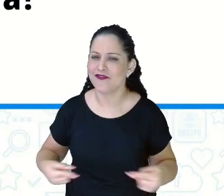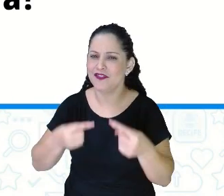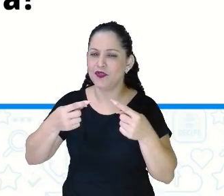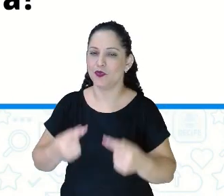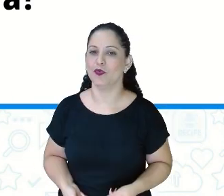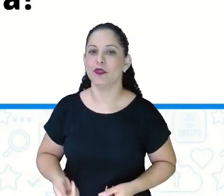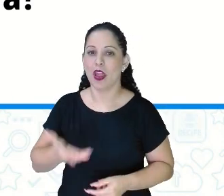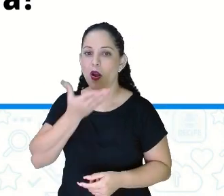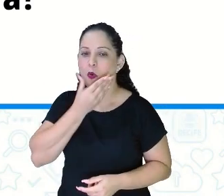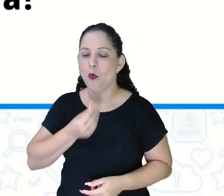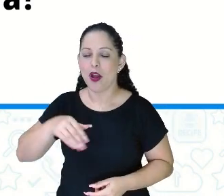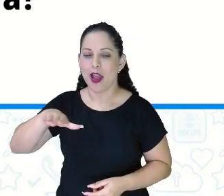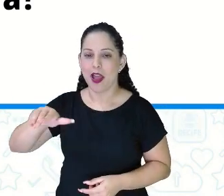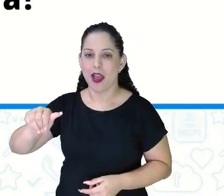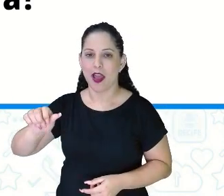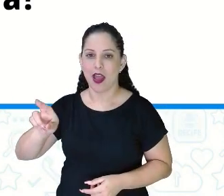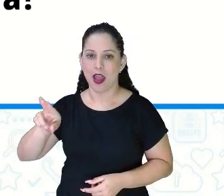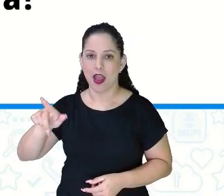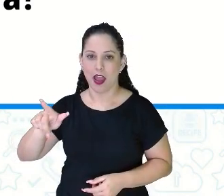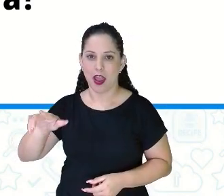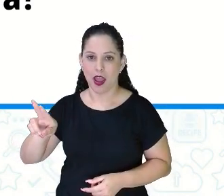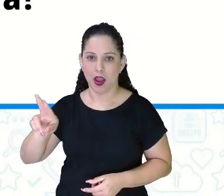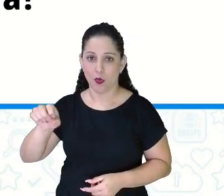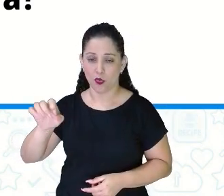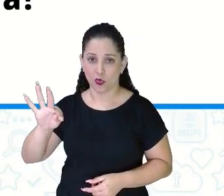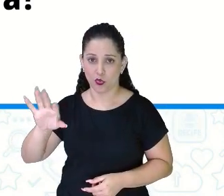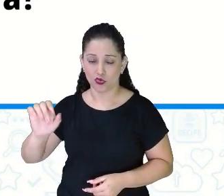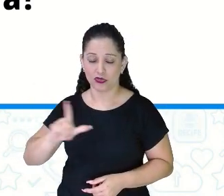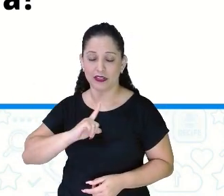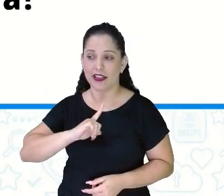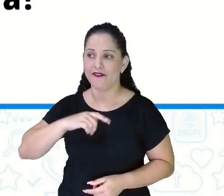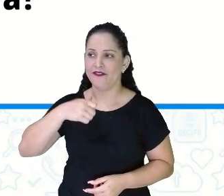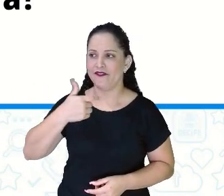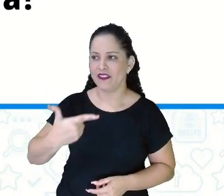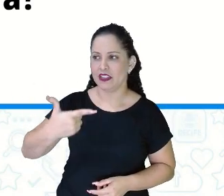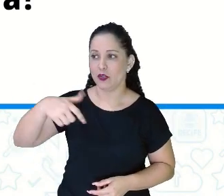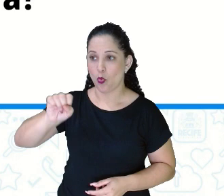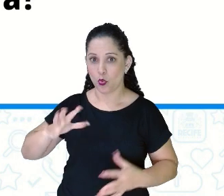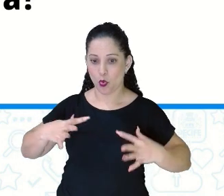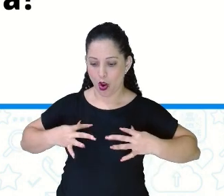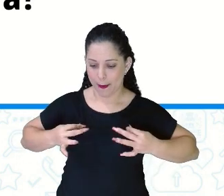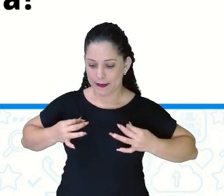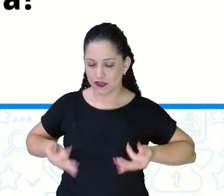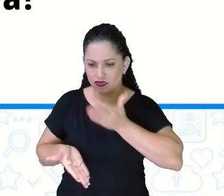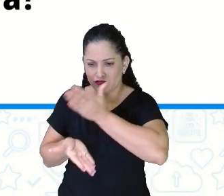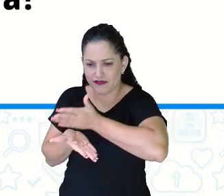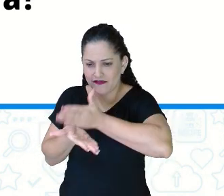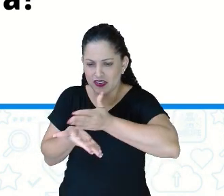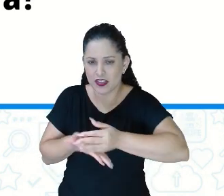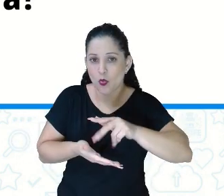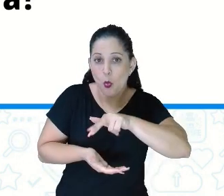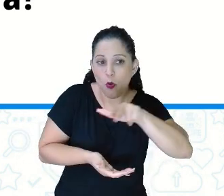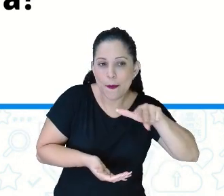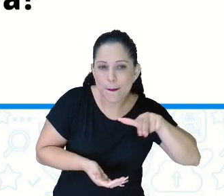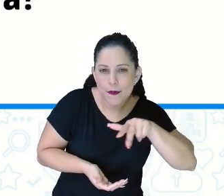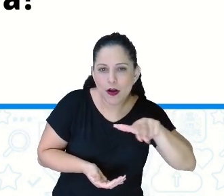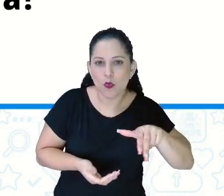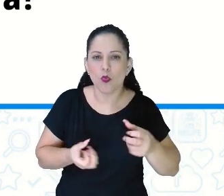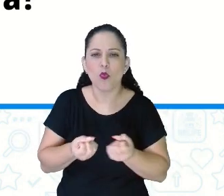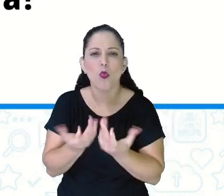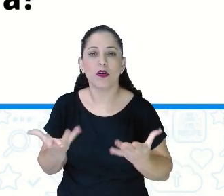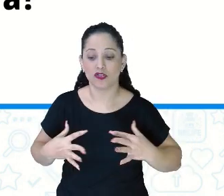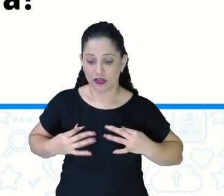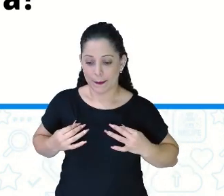Augusto tem 28 camisas para dividir entre 4 irmãos. Coisa simples. Quantas camisas cada